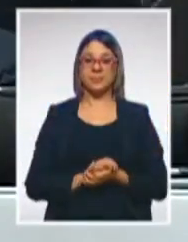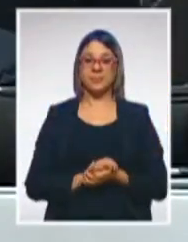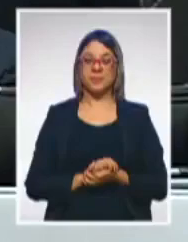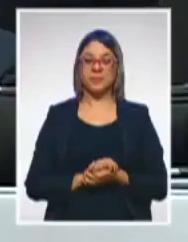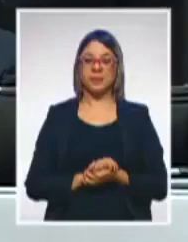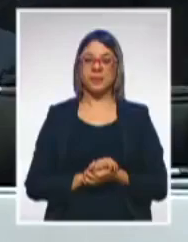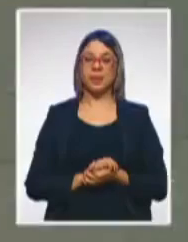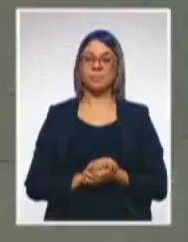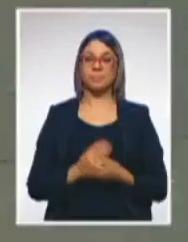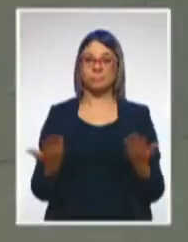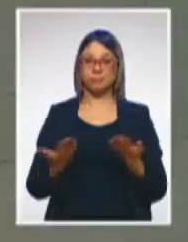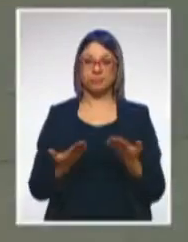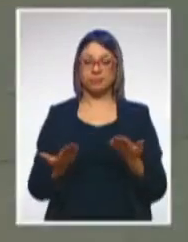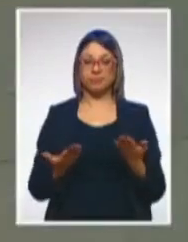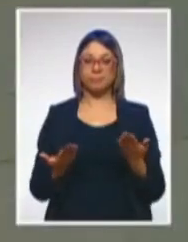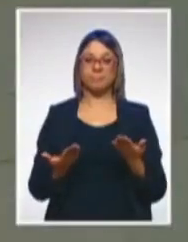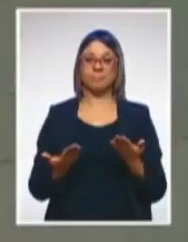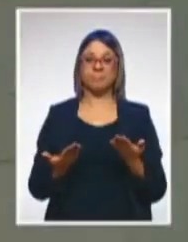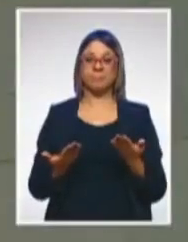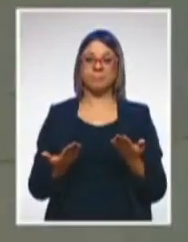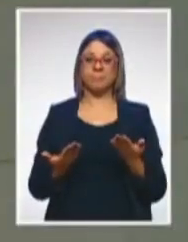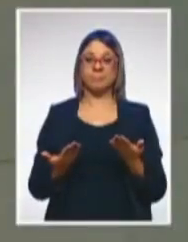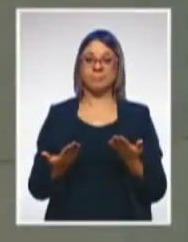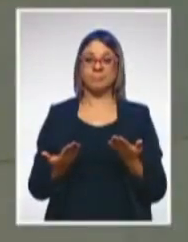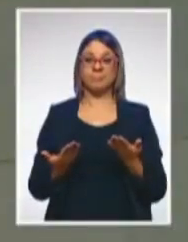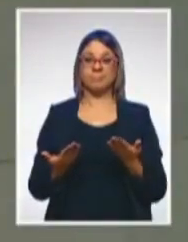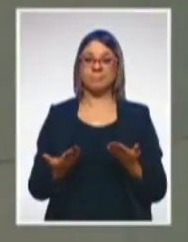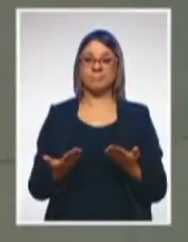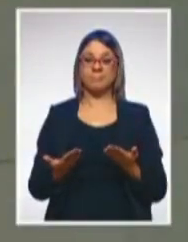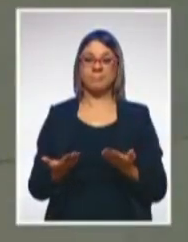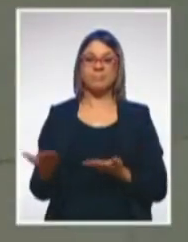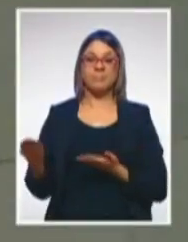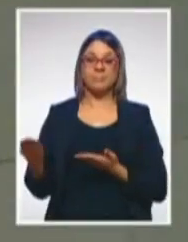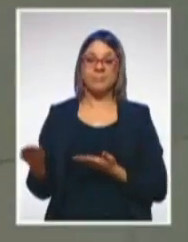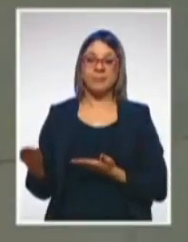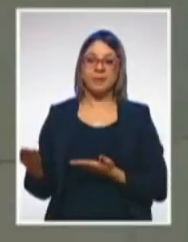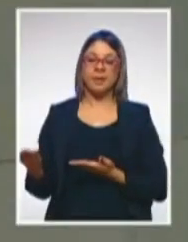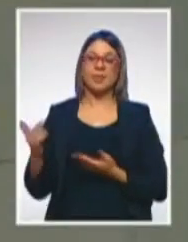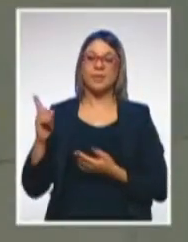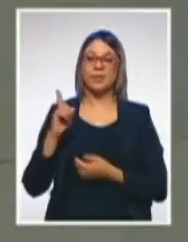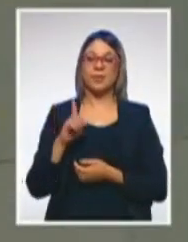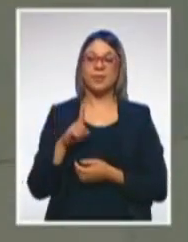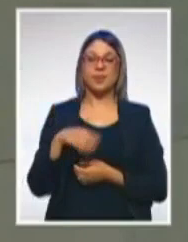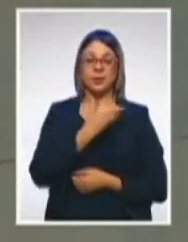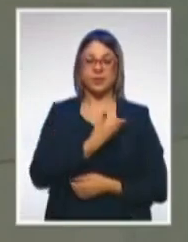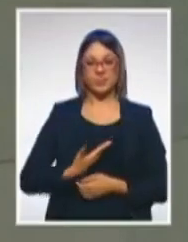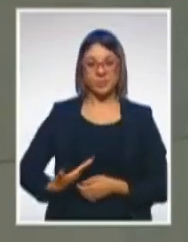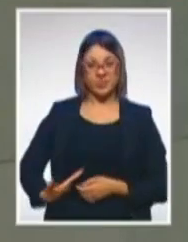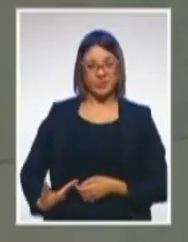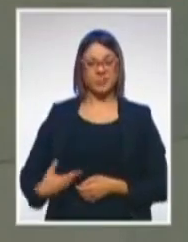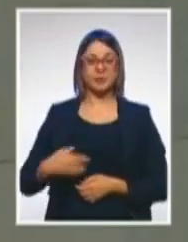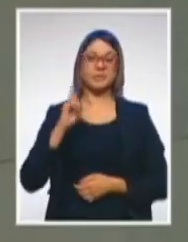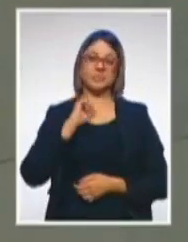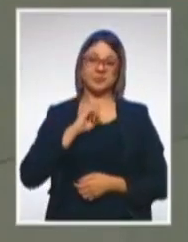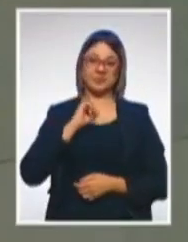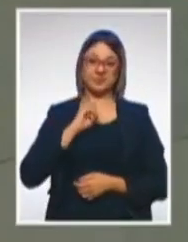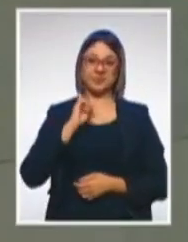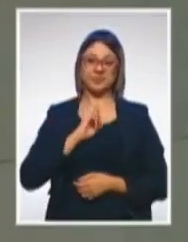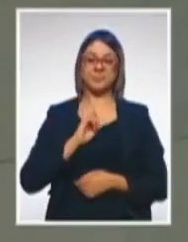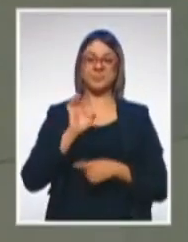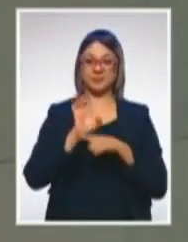Com a palavra, para seu pronunciamento, o excelentíssimo senhor Romeu Zema Neto, governador do Estado de Minas